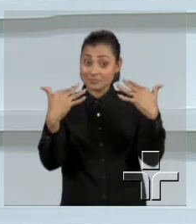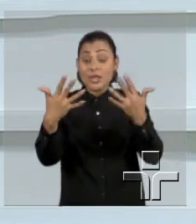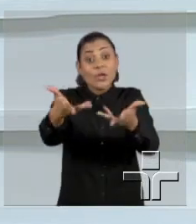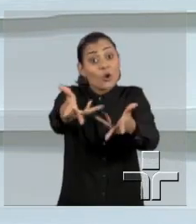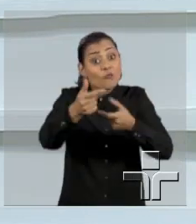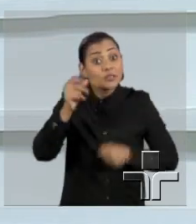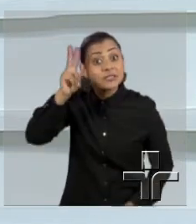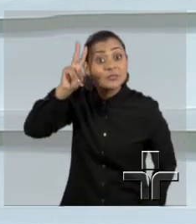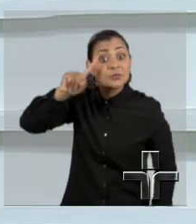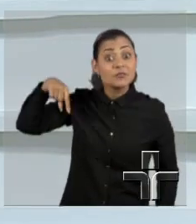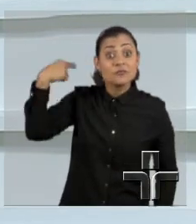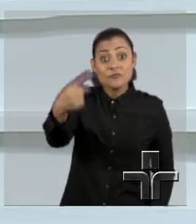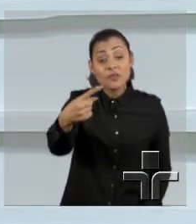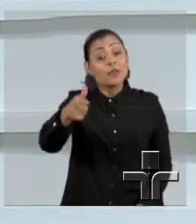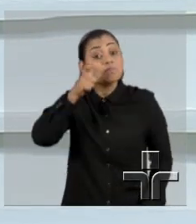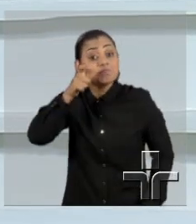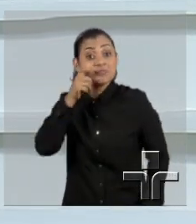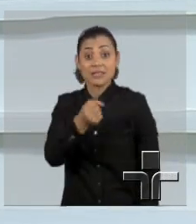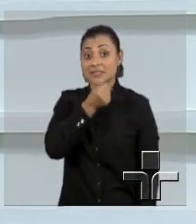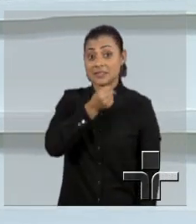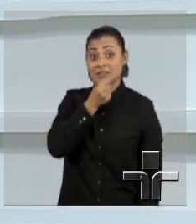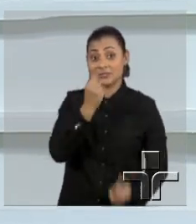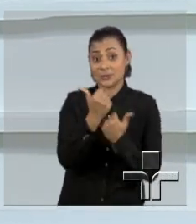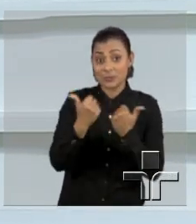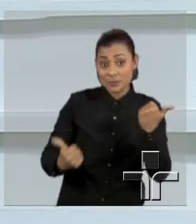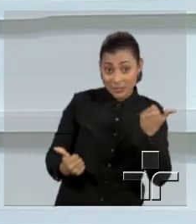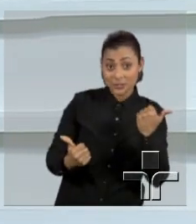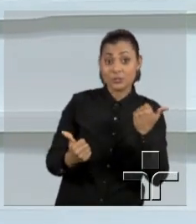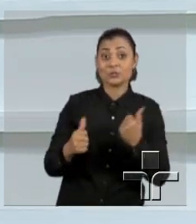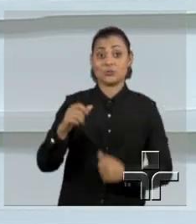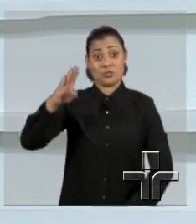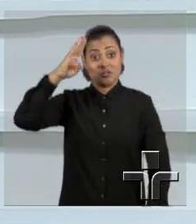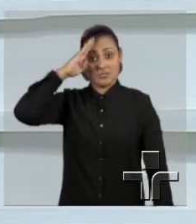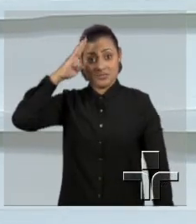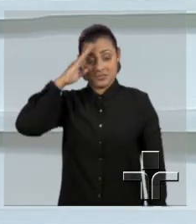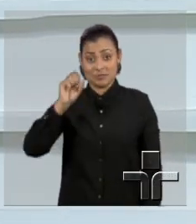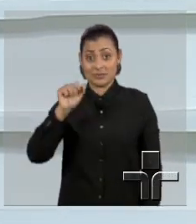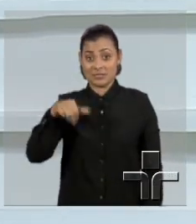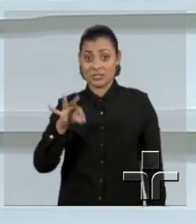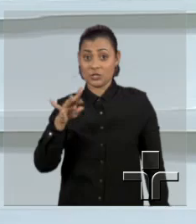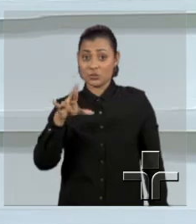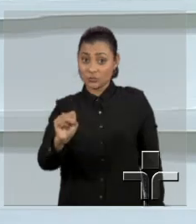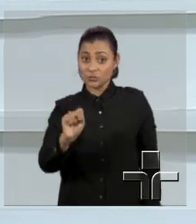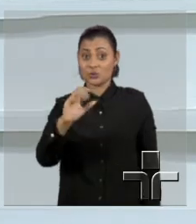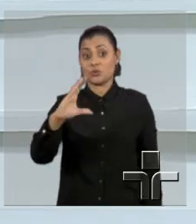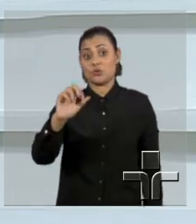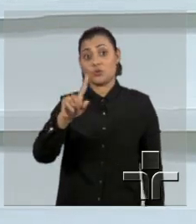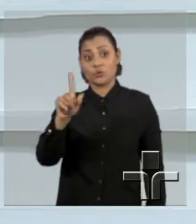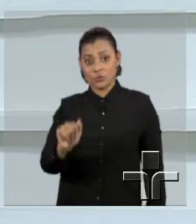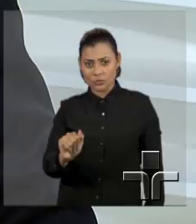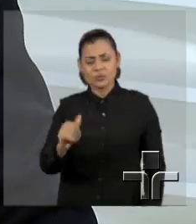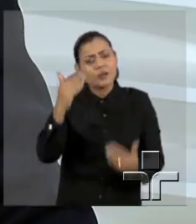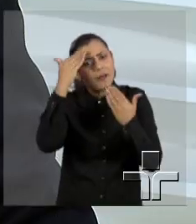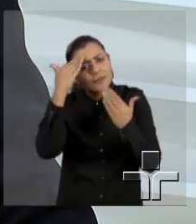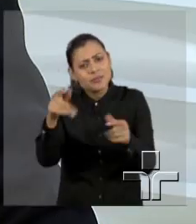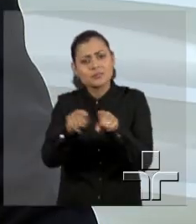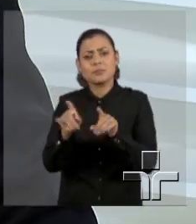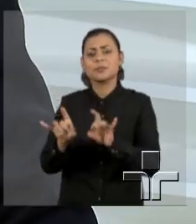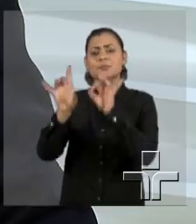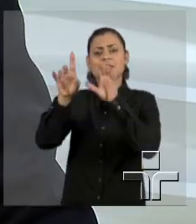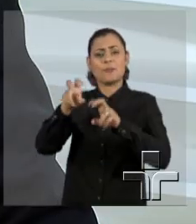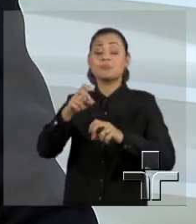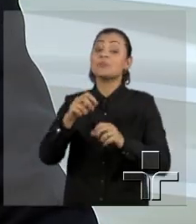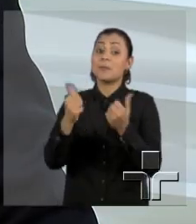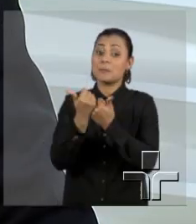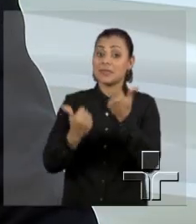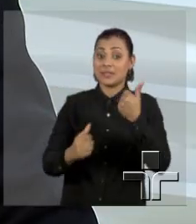para segunda-feira acompanhar a entrevista com o ministro General Santos Cruz. Agradeço especialmente ao ministro